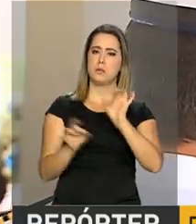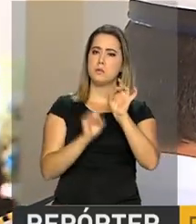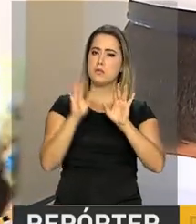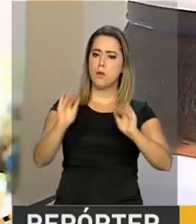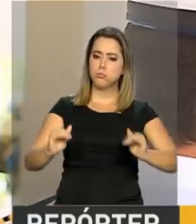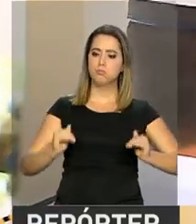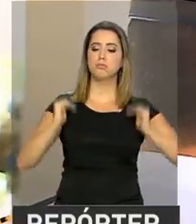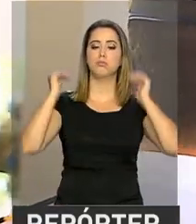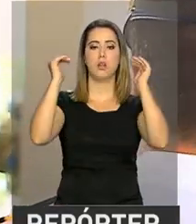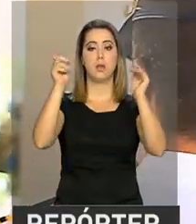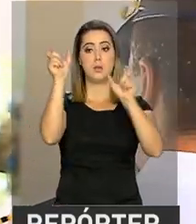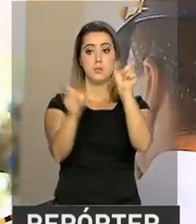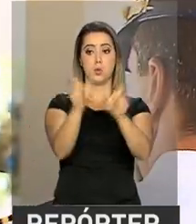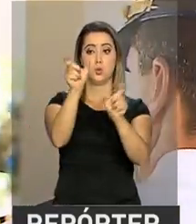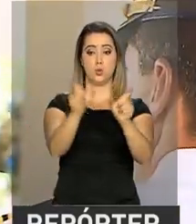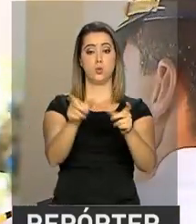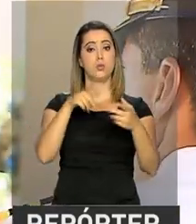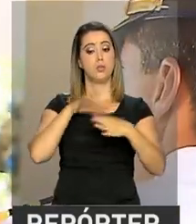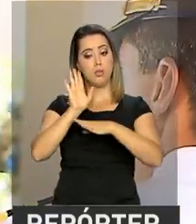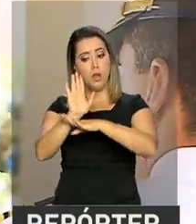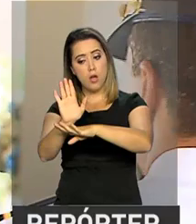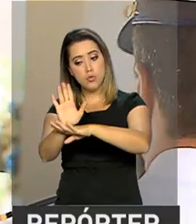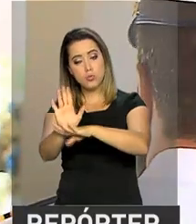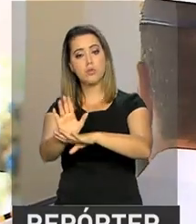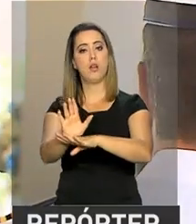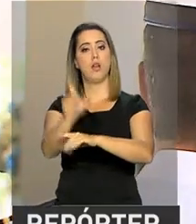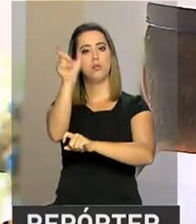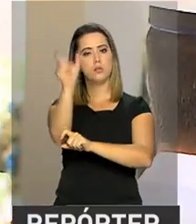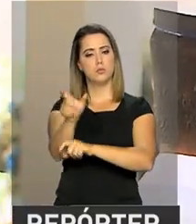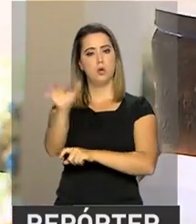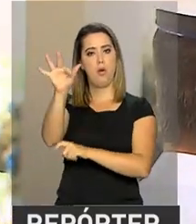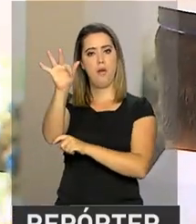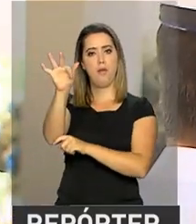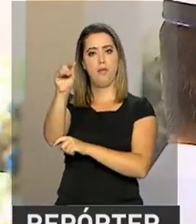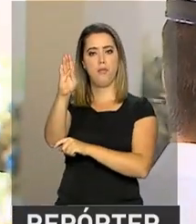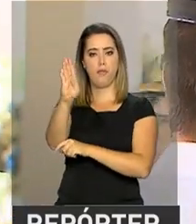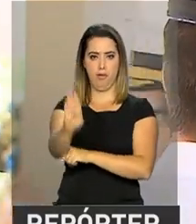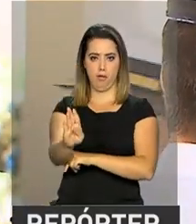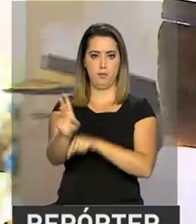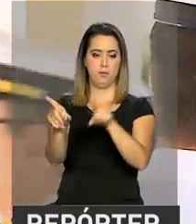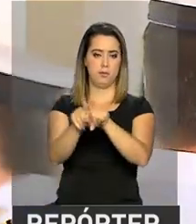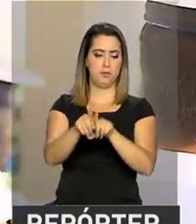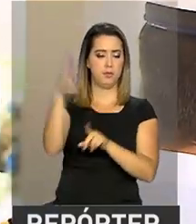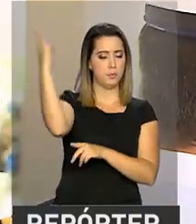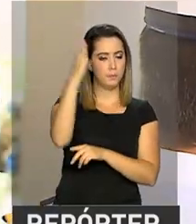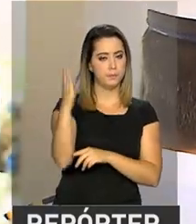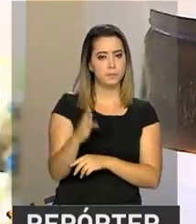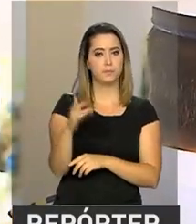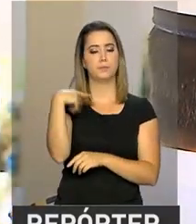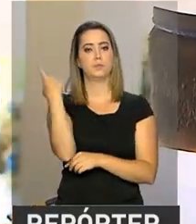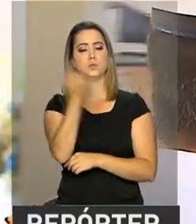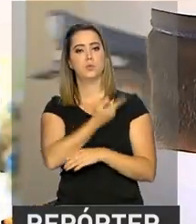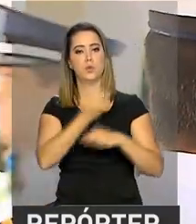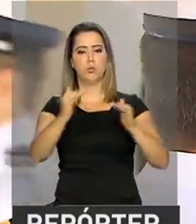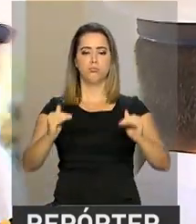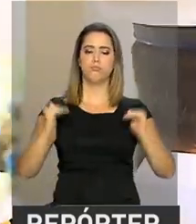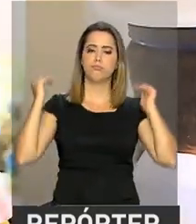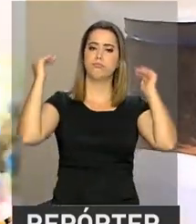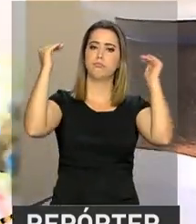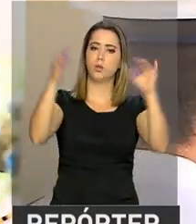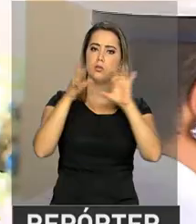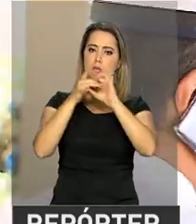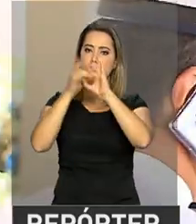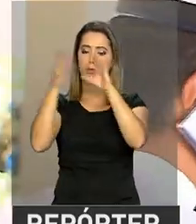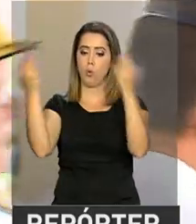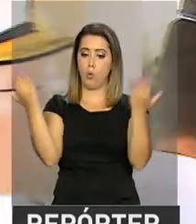pessoas como aquelas que têm contribuído com a força aérea brasileira mas também com o brasil com a nossa soberania o